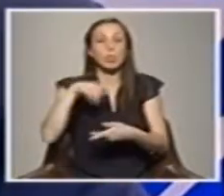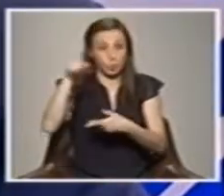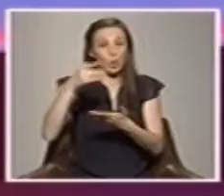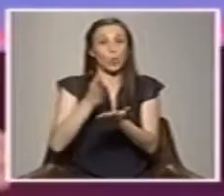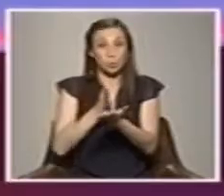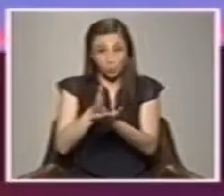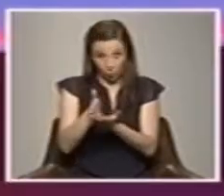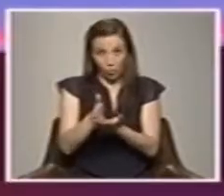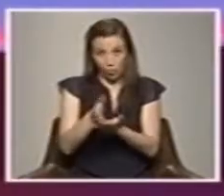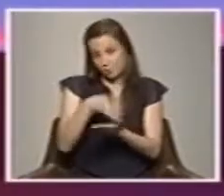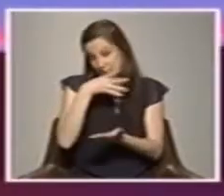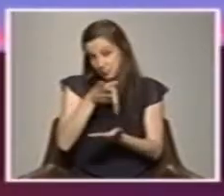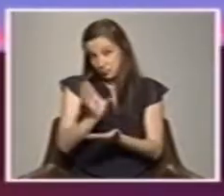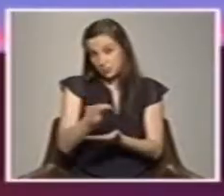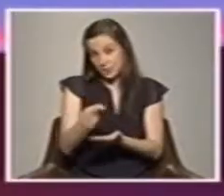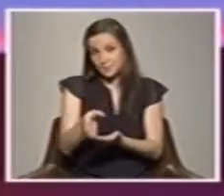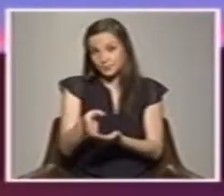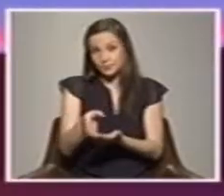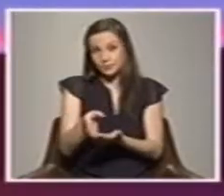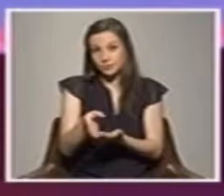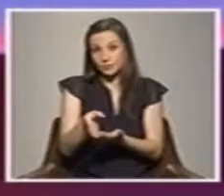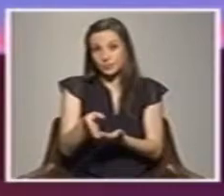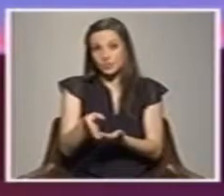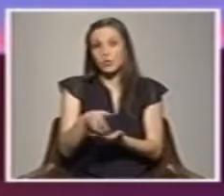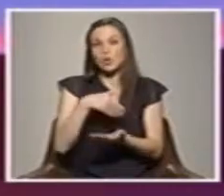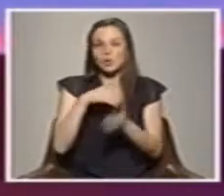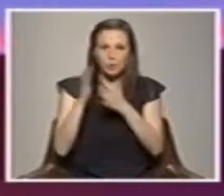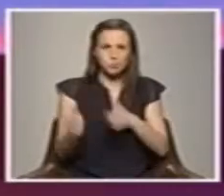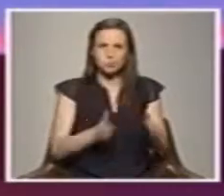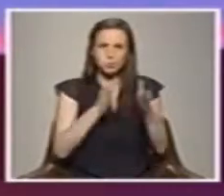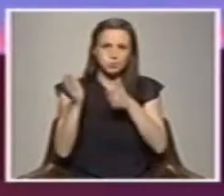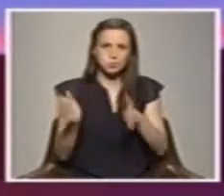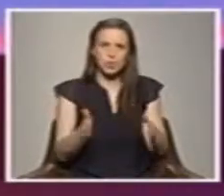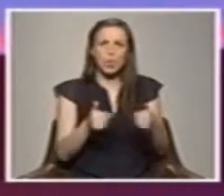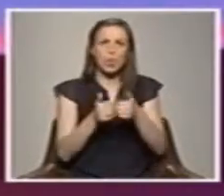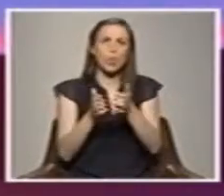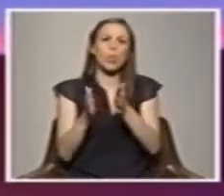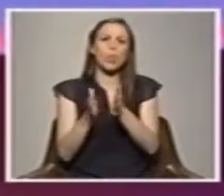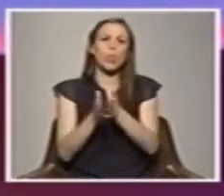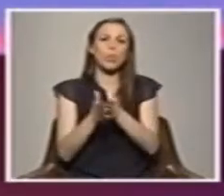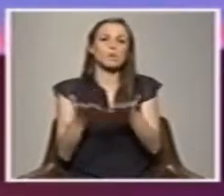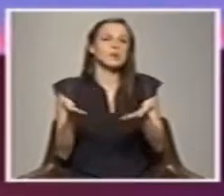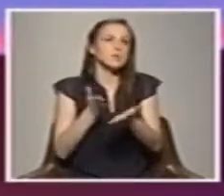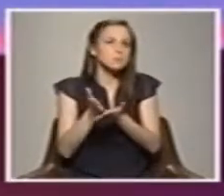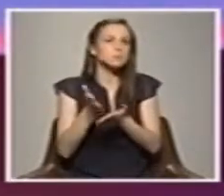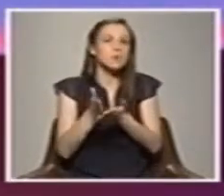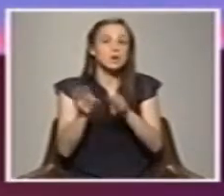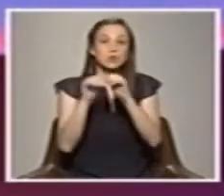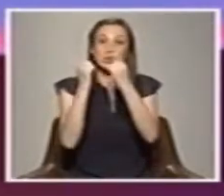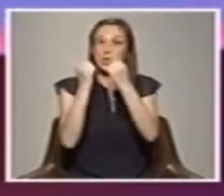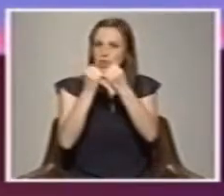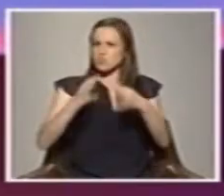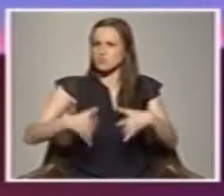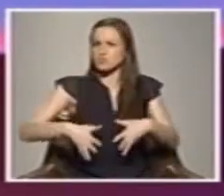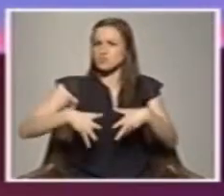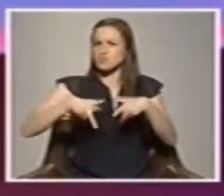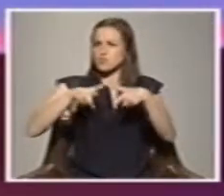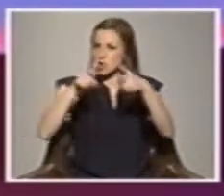foi dito, durante toda a cadeia e, de facto, nas sociedades mais avançadas e mais